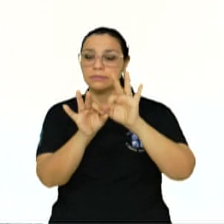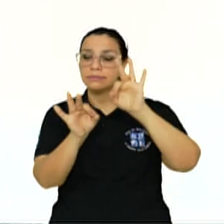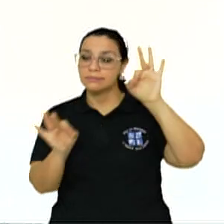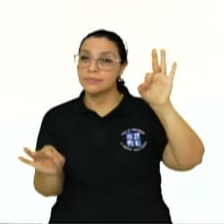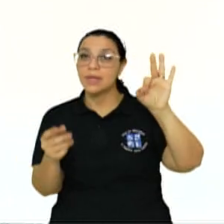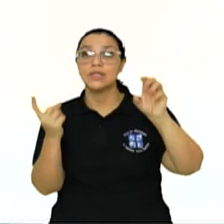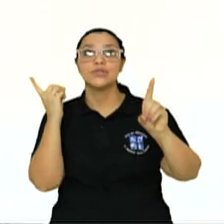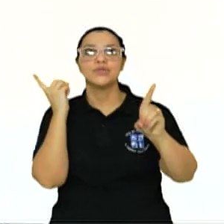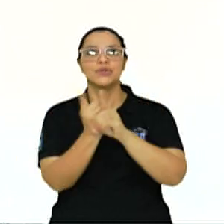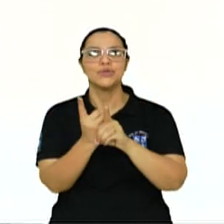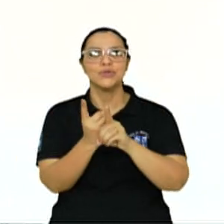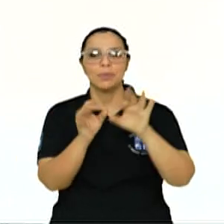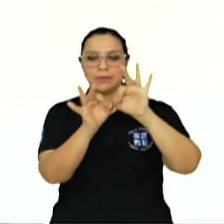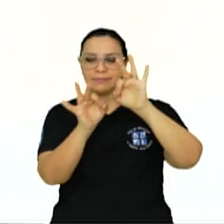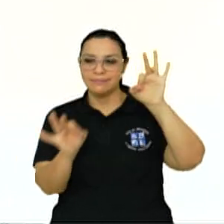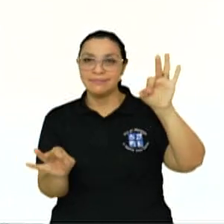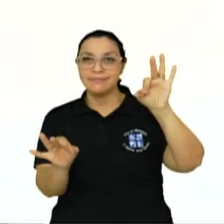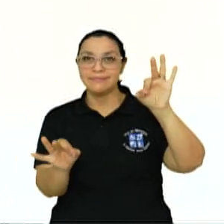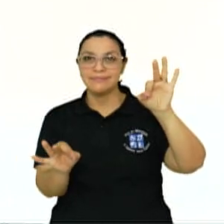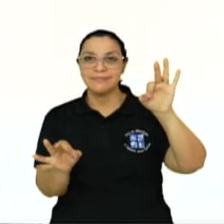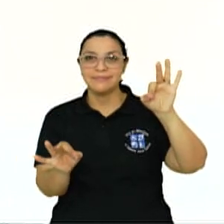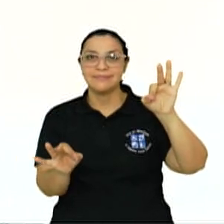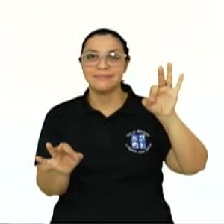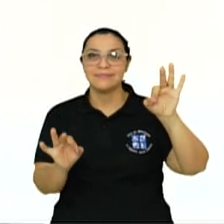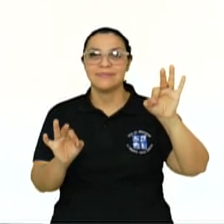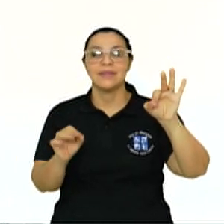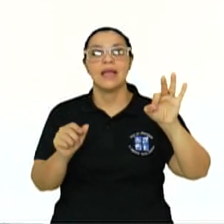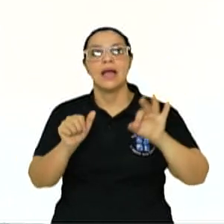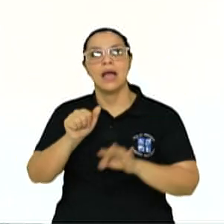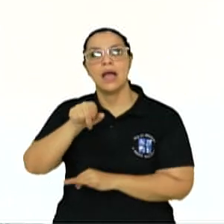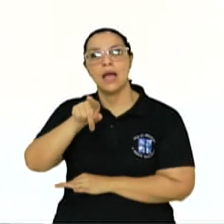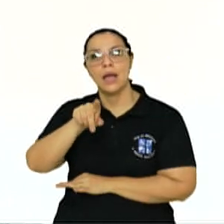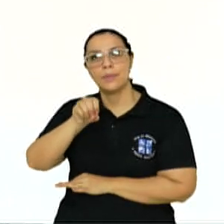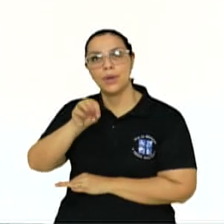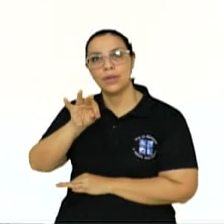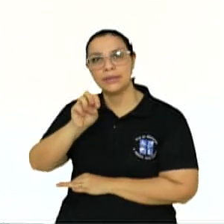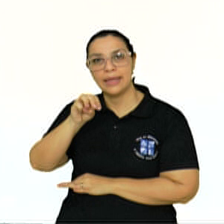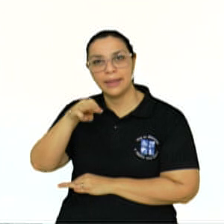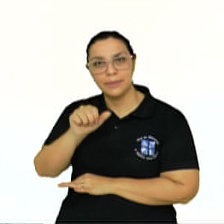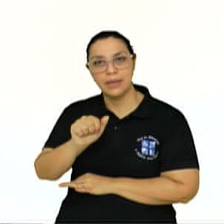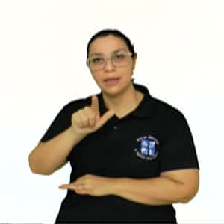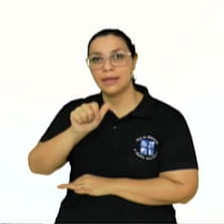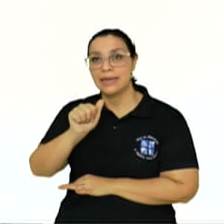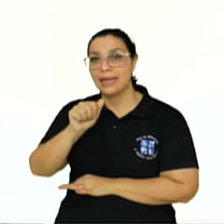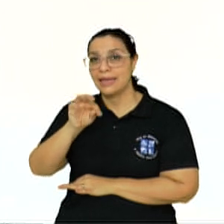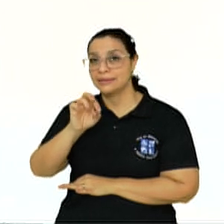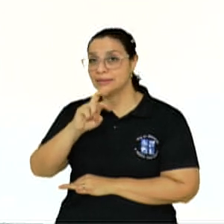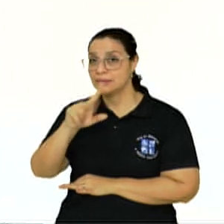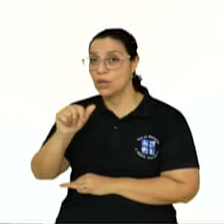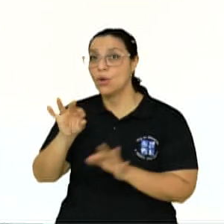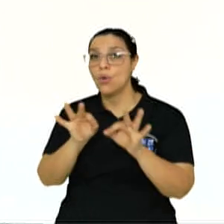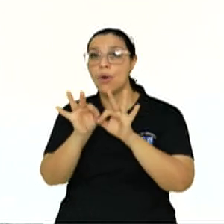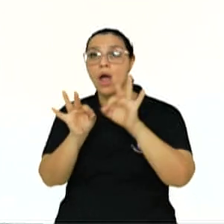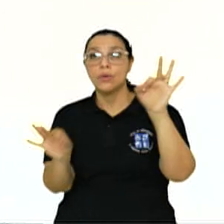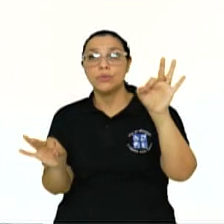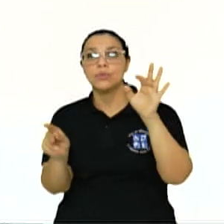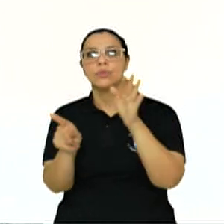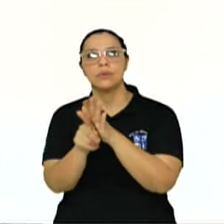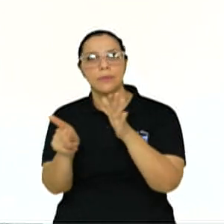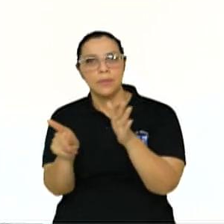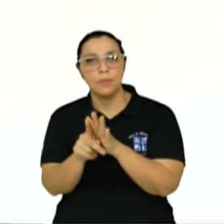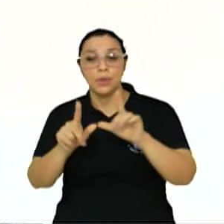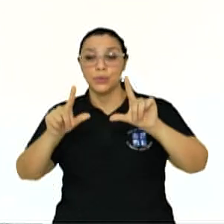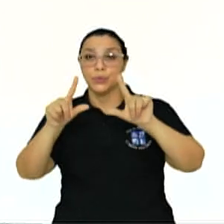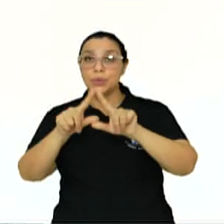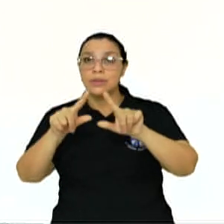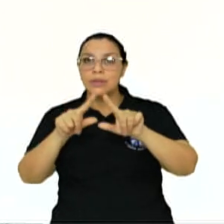a apótema da pirâmide, ou apótema lateral, ou altura do triângulo